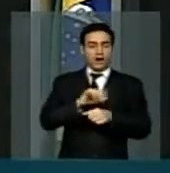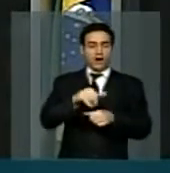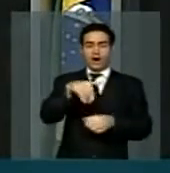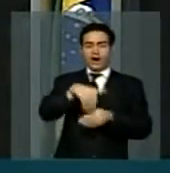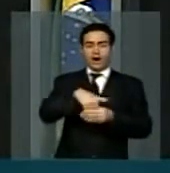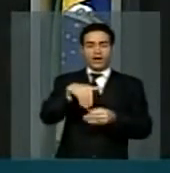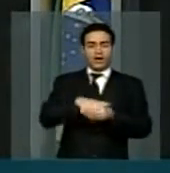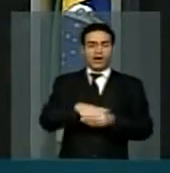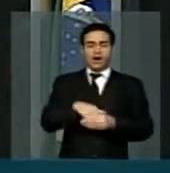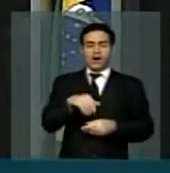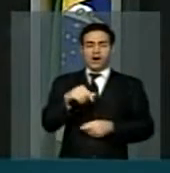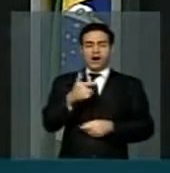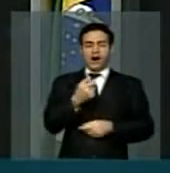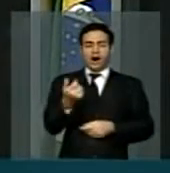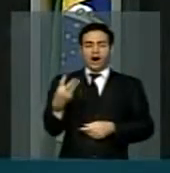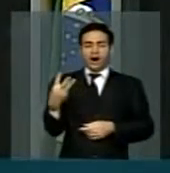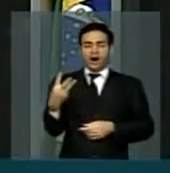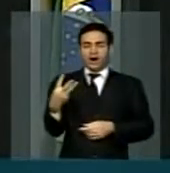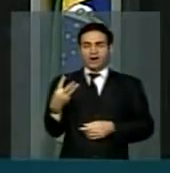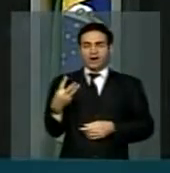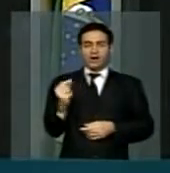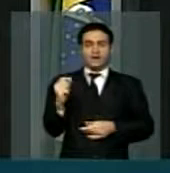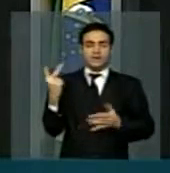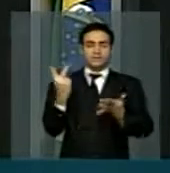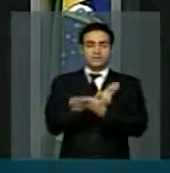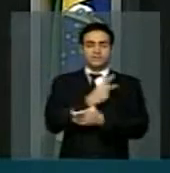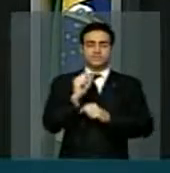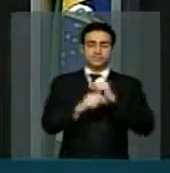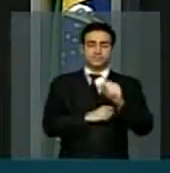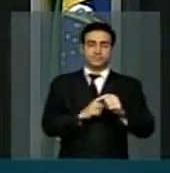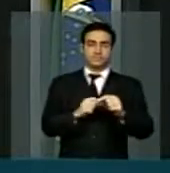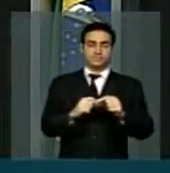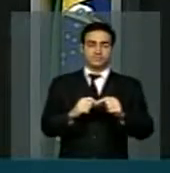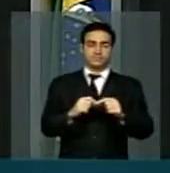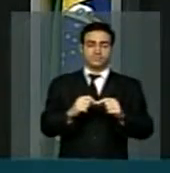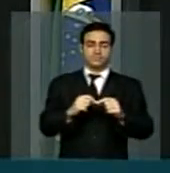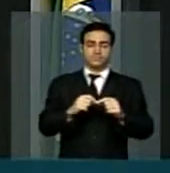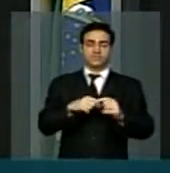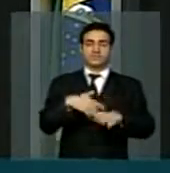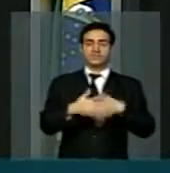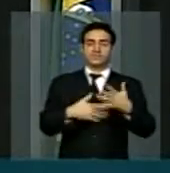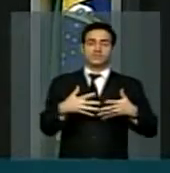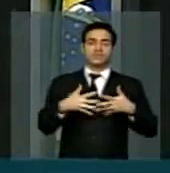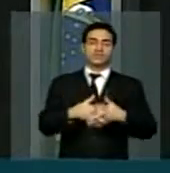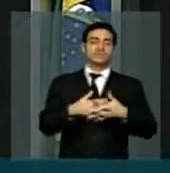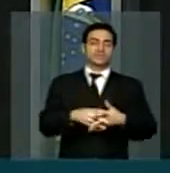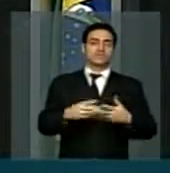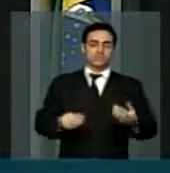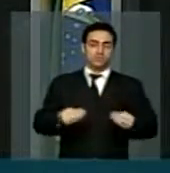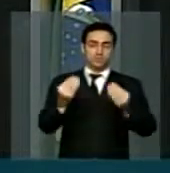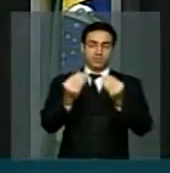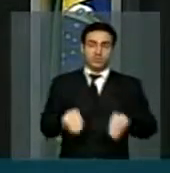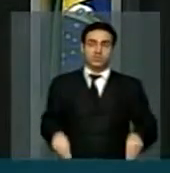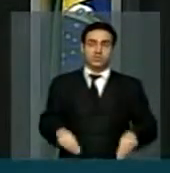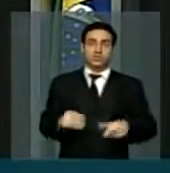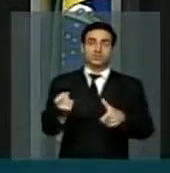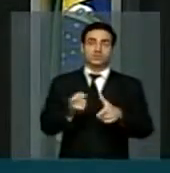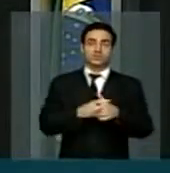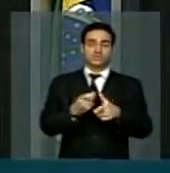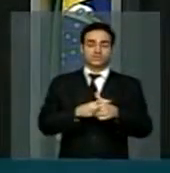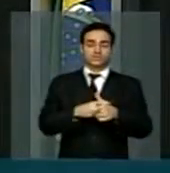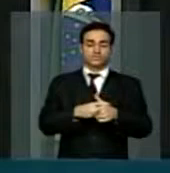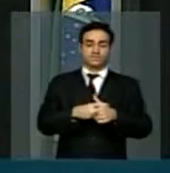votará o orçamento do exercício de 2013, o que causará uma enorme balbúrdia nas contas públicas, prejudicando as